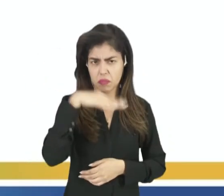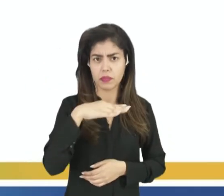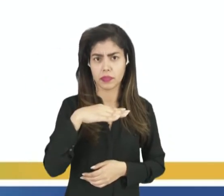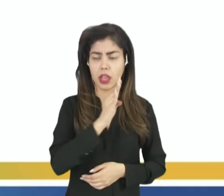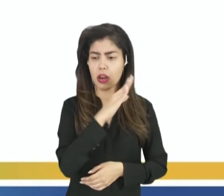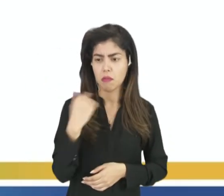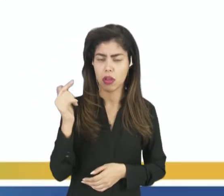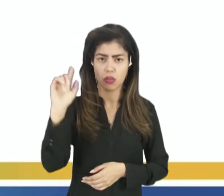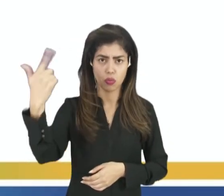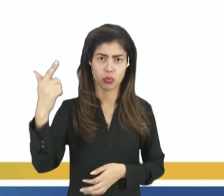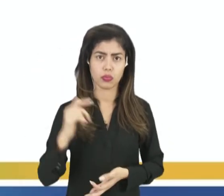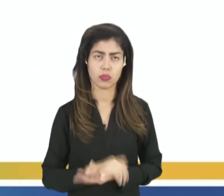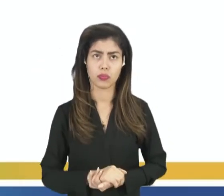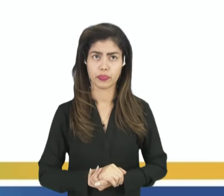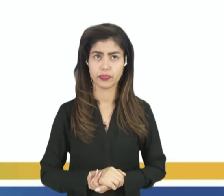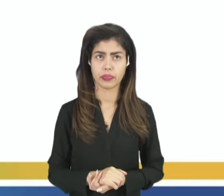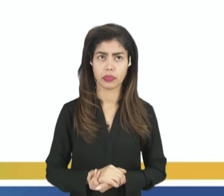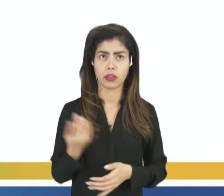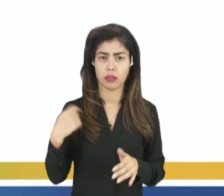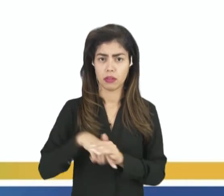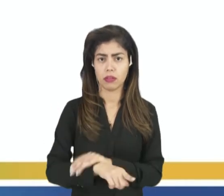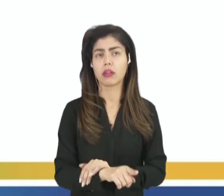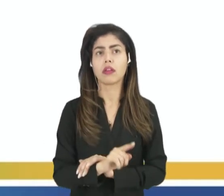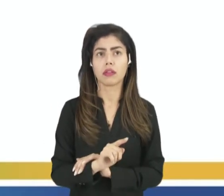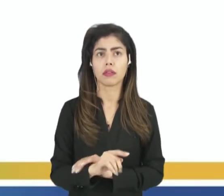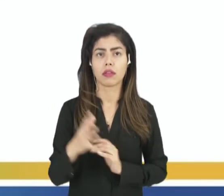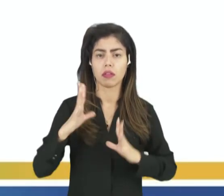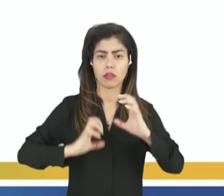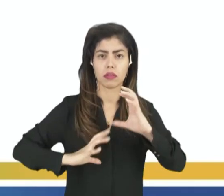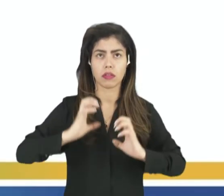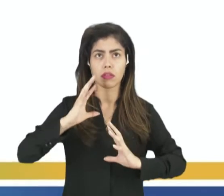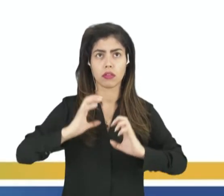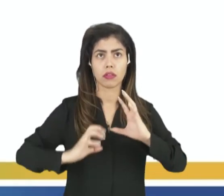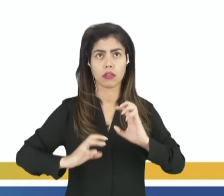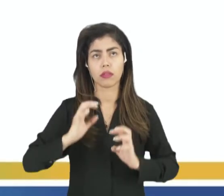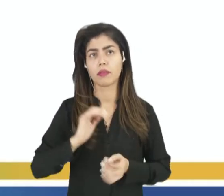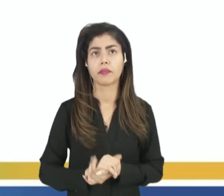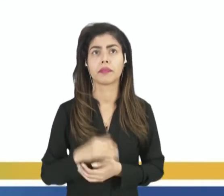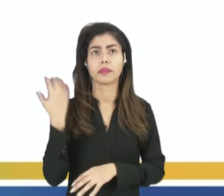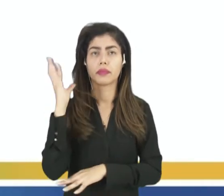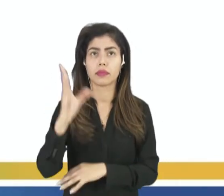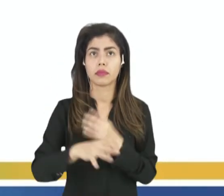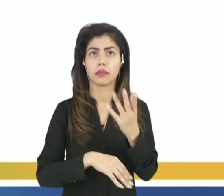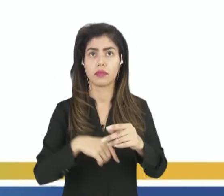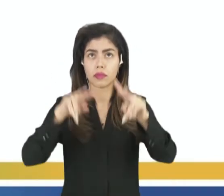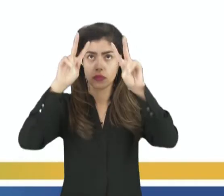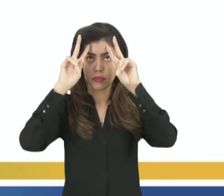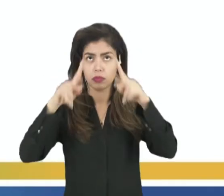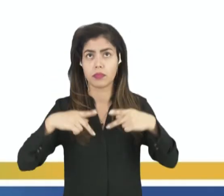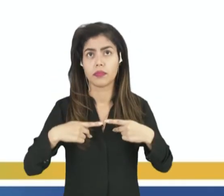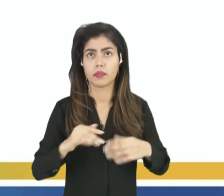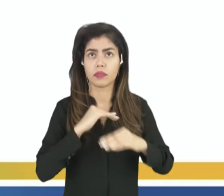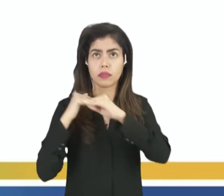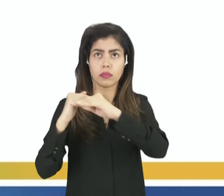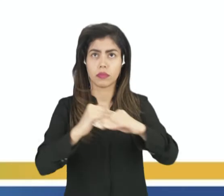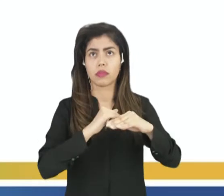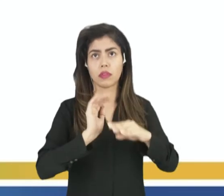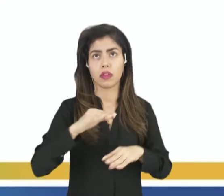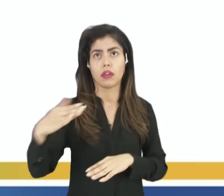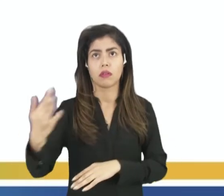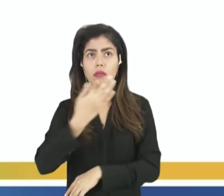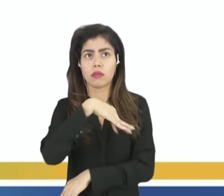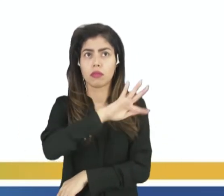aniquila o seu semelhante. Então eles entravam em conflito. Vamos ler o texto que dá tempo? Ó, a natureza fez os homens tão